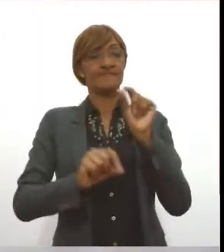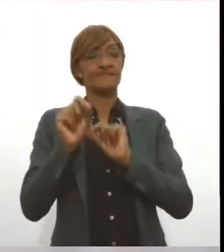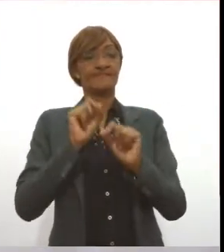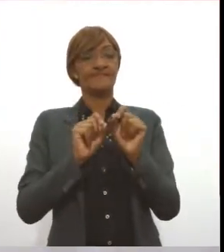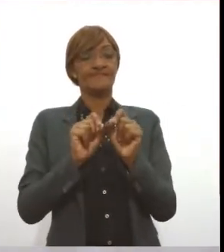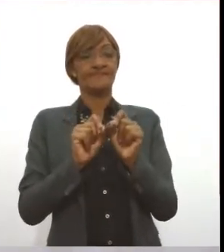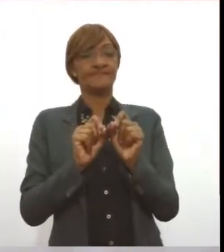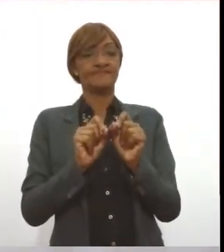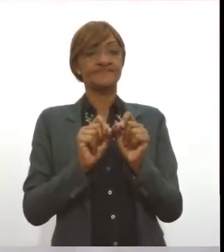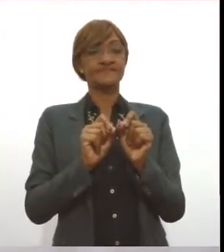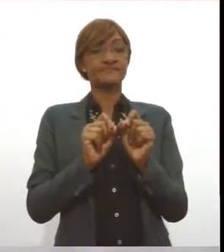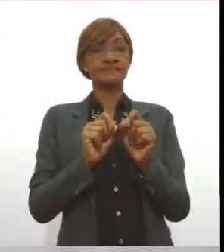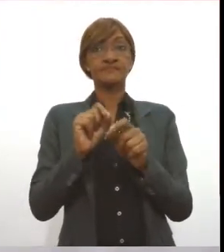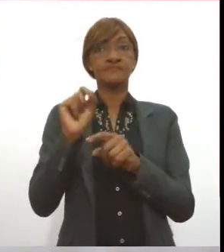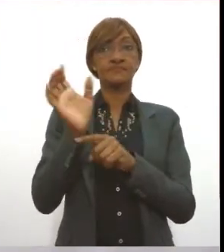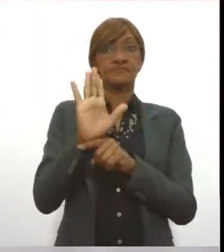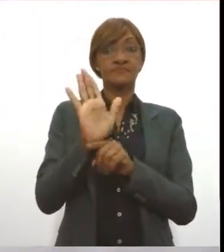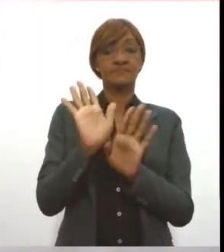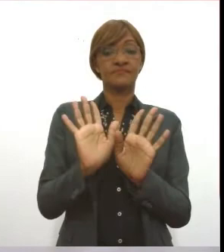quem quiser